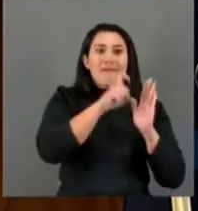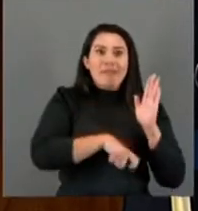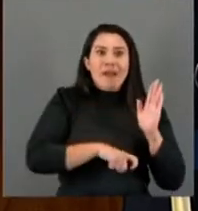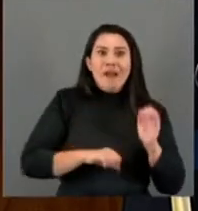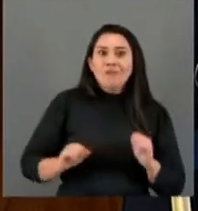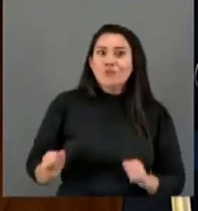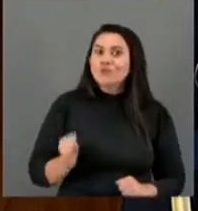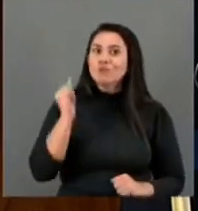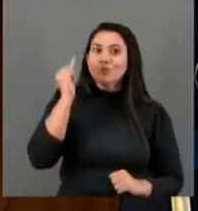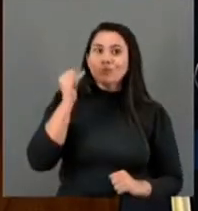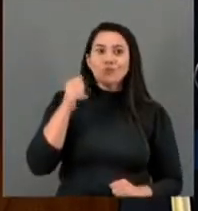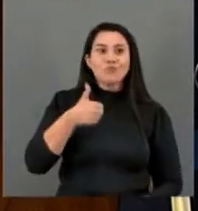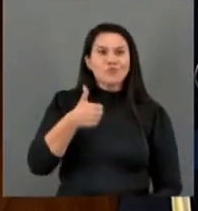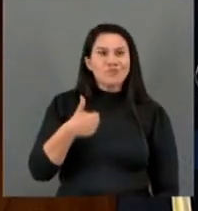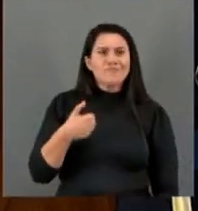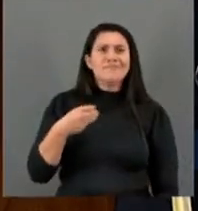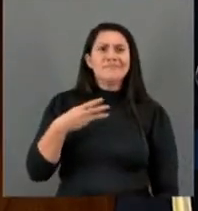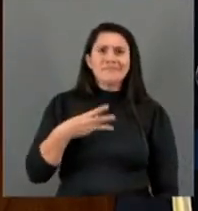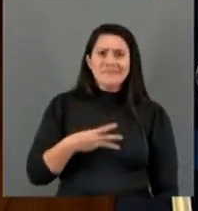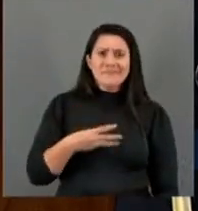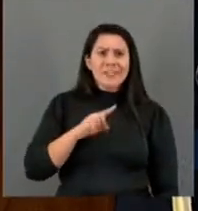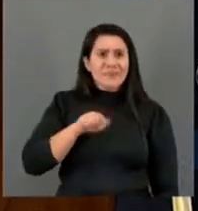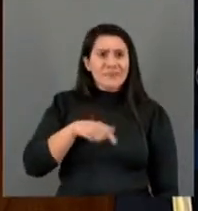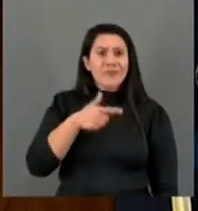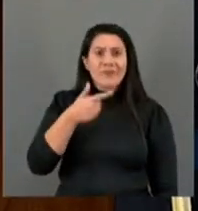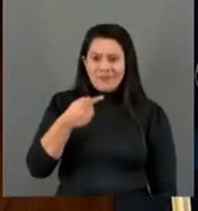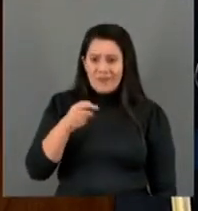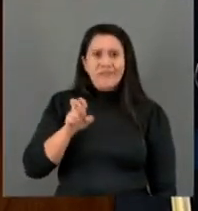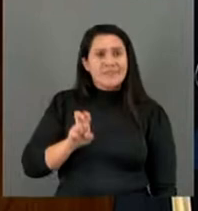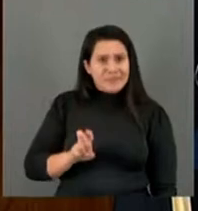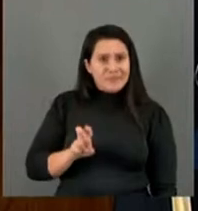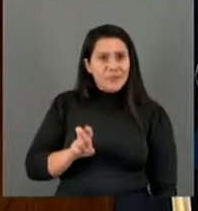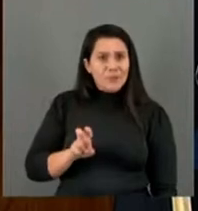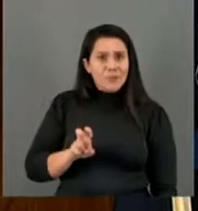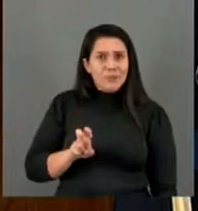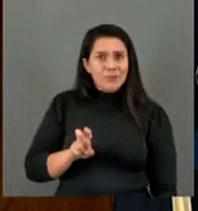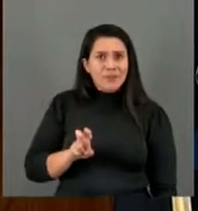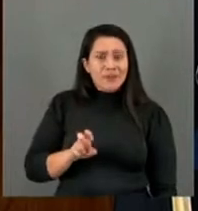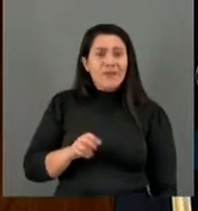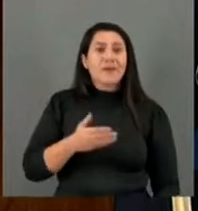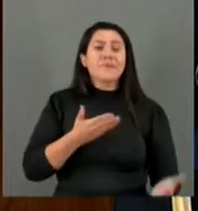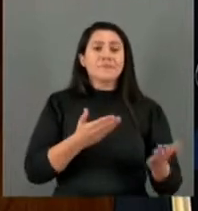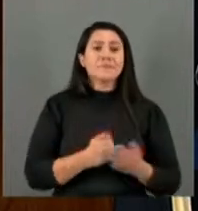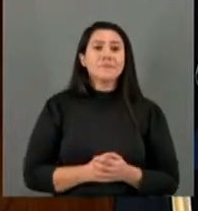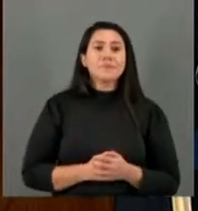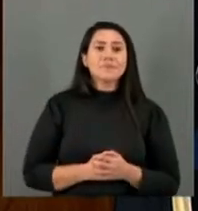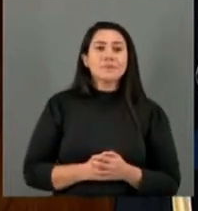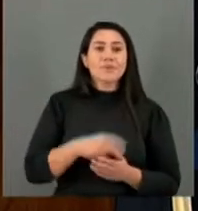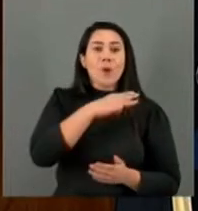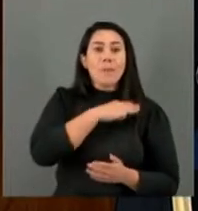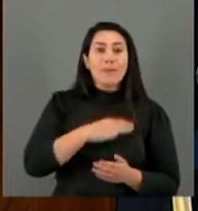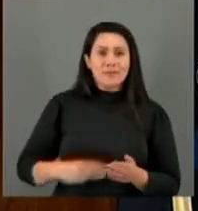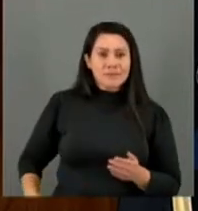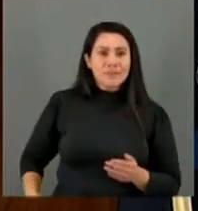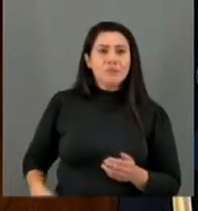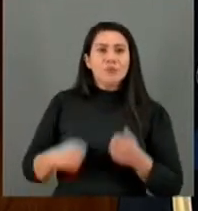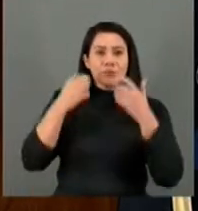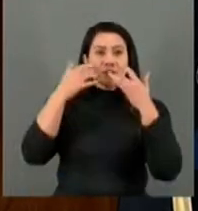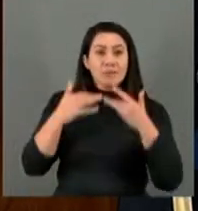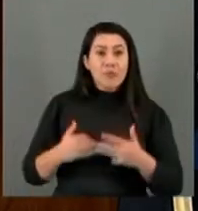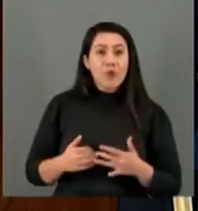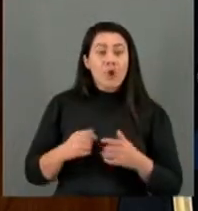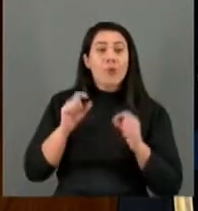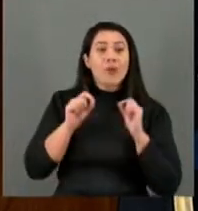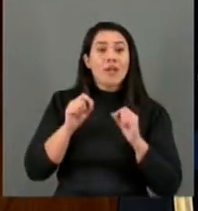outros indicadores, mas essa puxa para cima, o ministro falou que 2% da nossa economia está